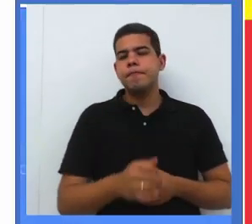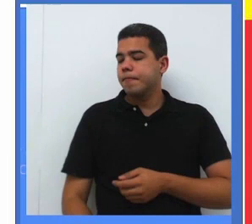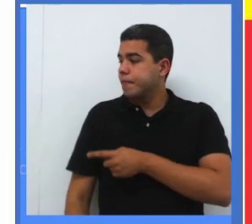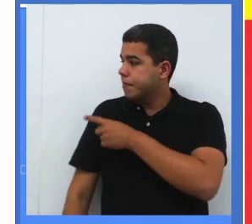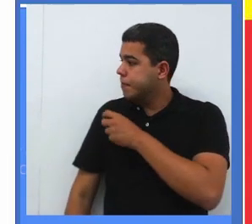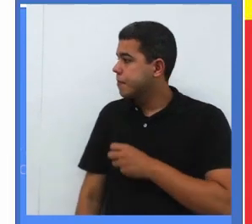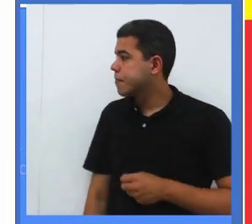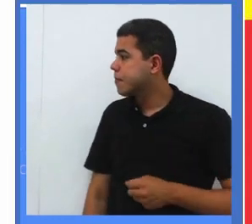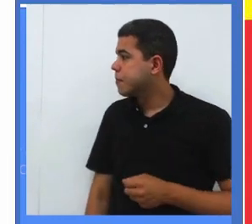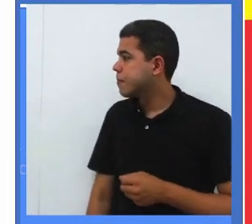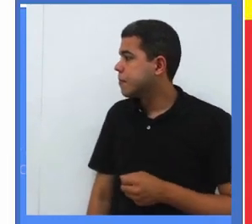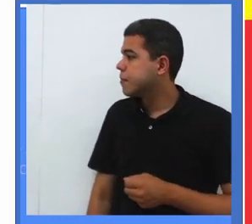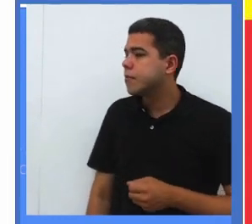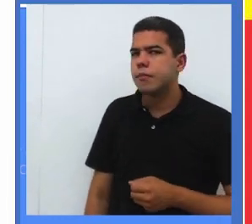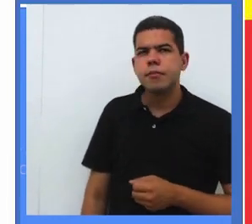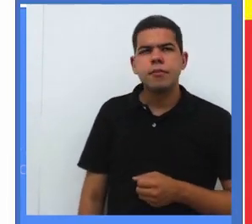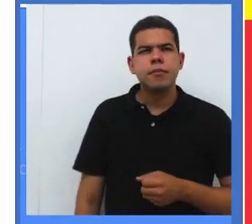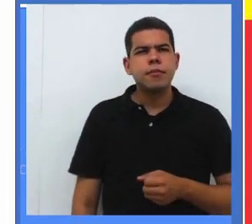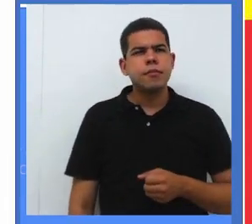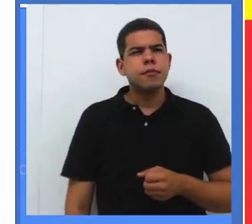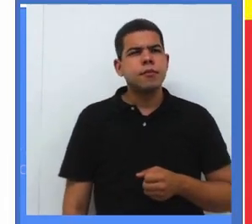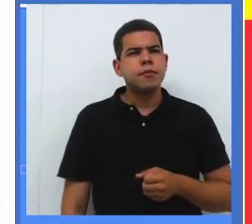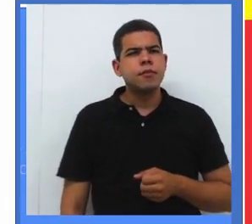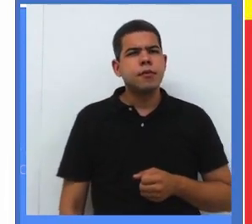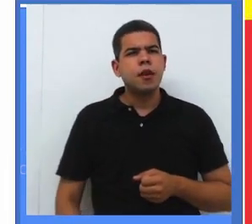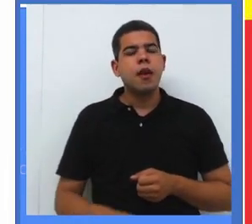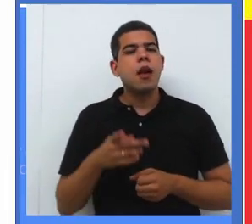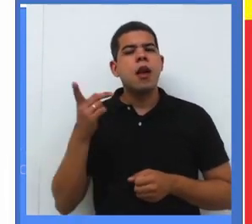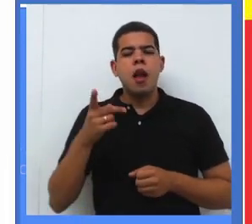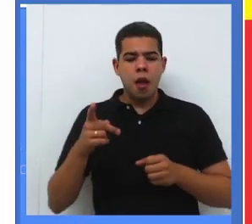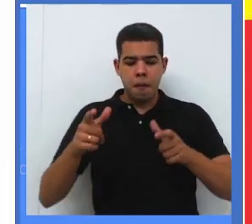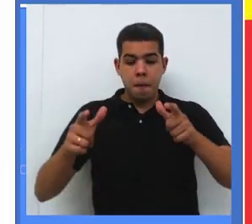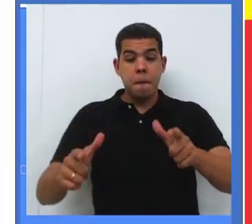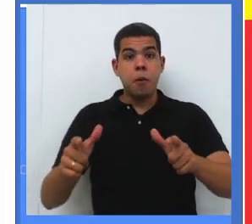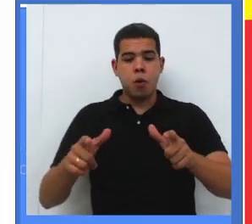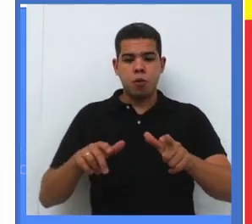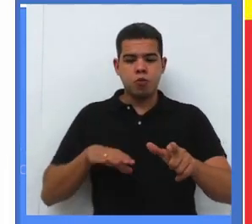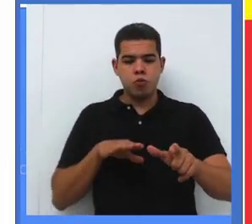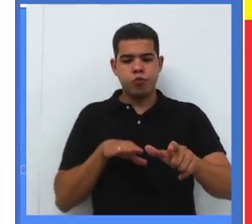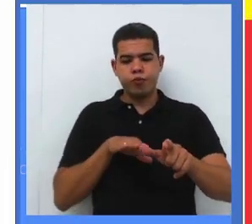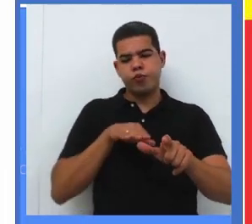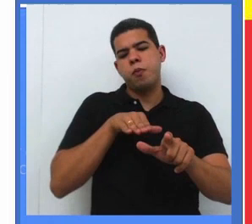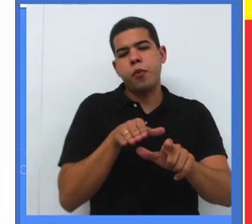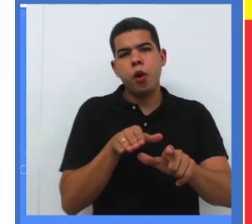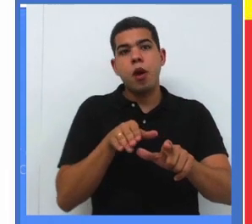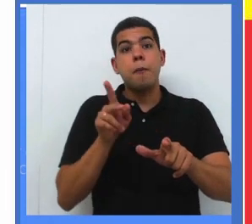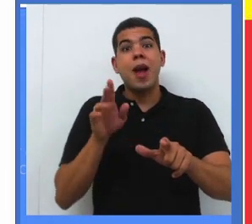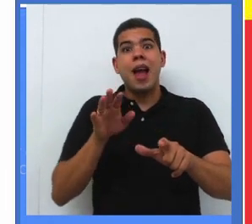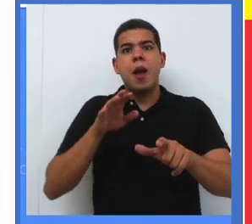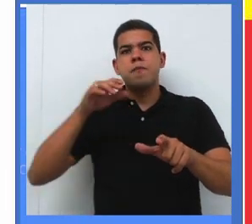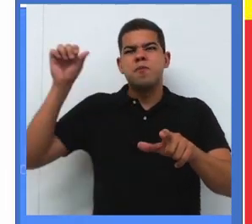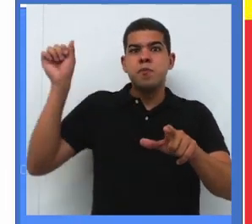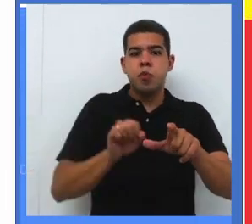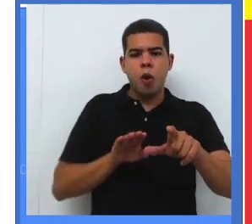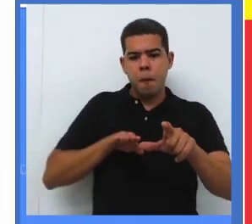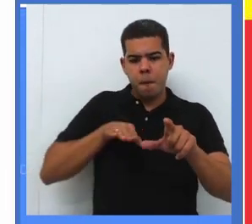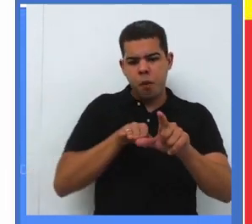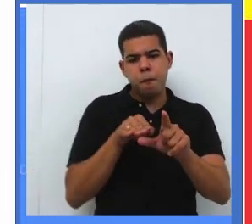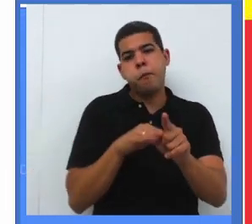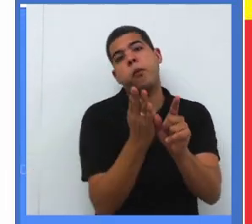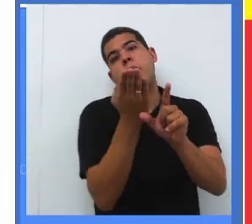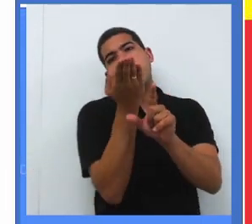aqui, veja. Felizmente, o buraco ainda não causou acidentes mais graves. Então, o que é que você está vendo